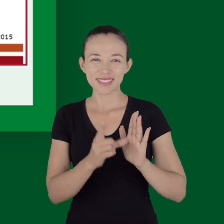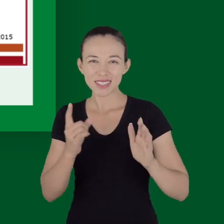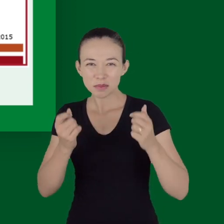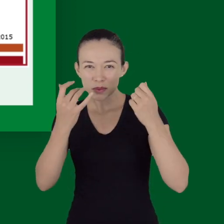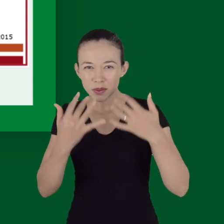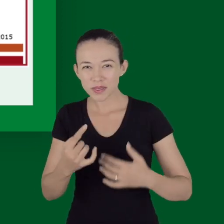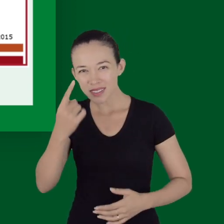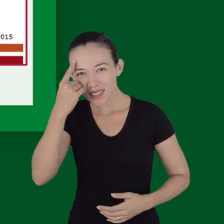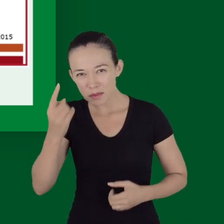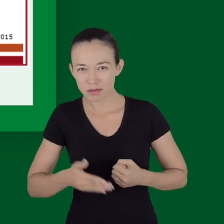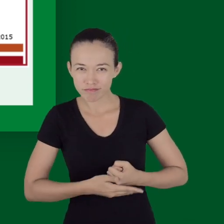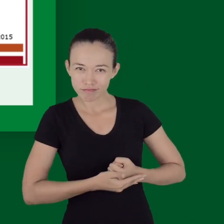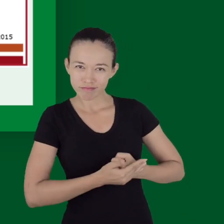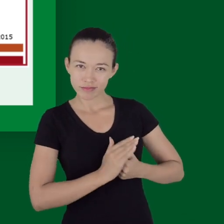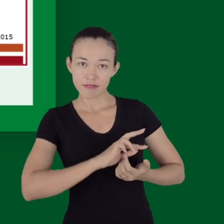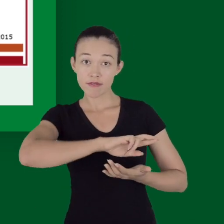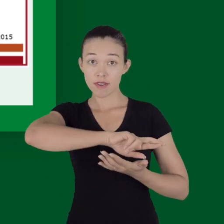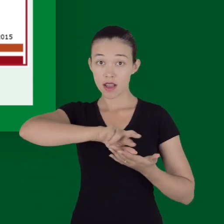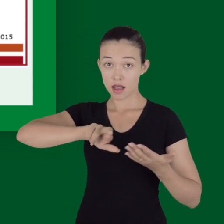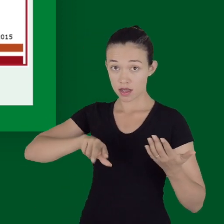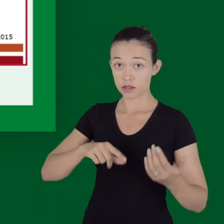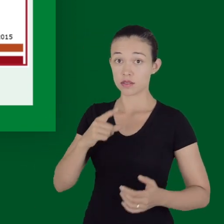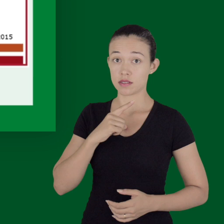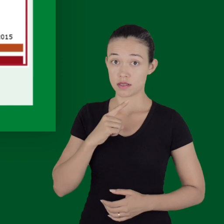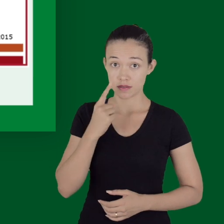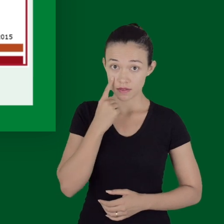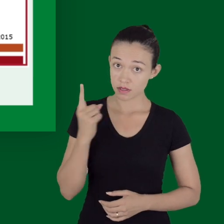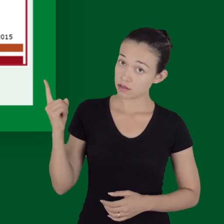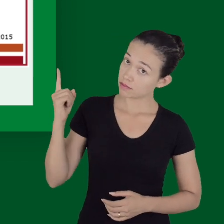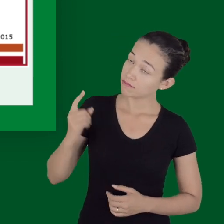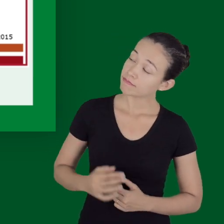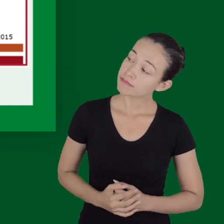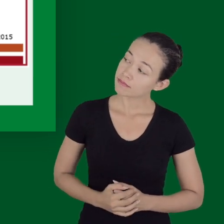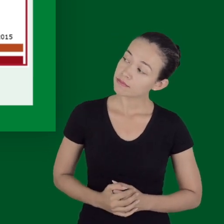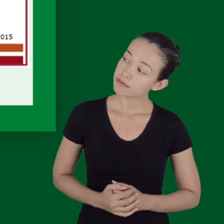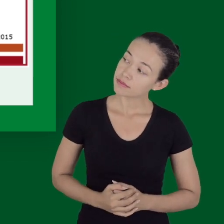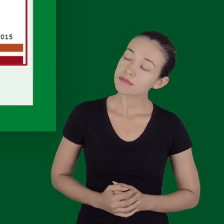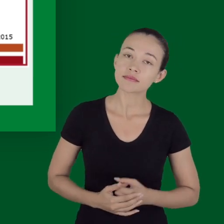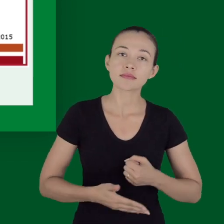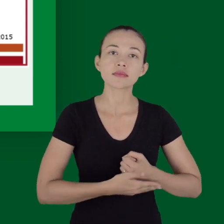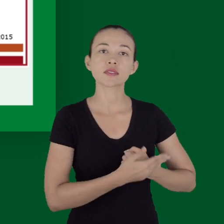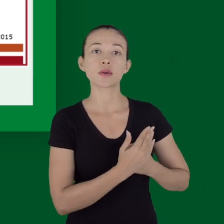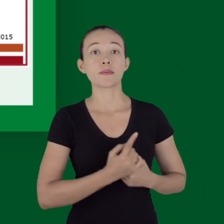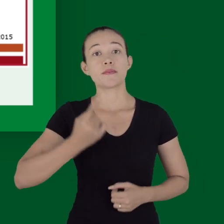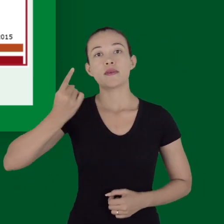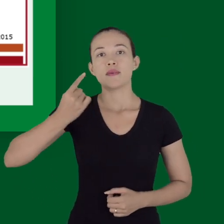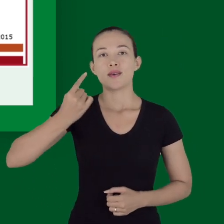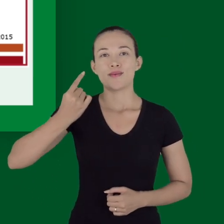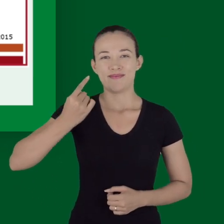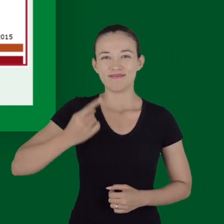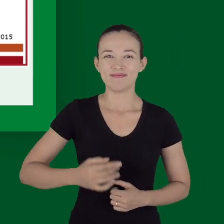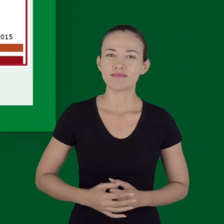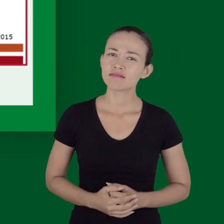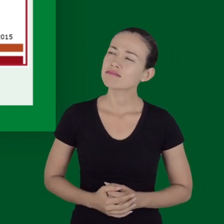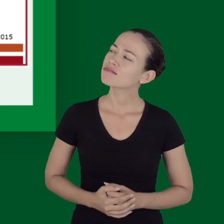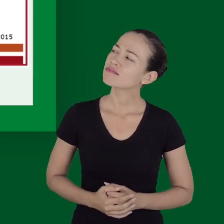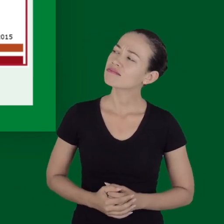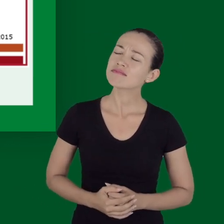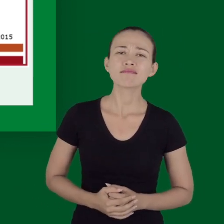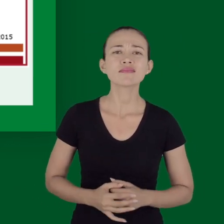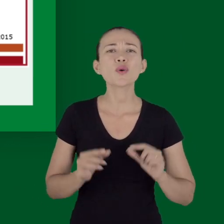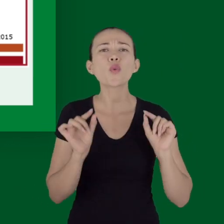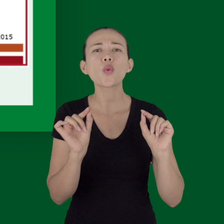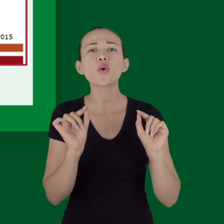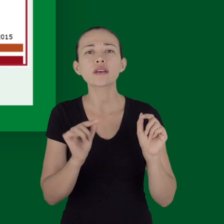BAV de primeiro grau, como eu falei, que eu consegui representar aqui, que seria todos eles